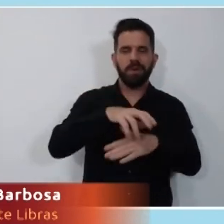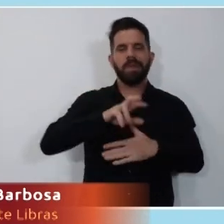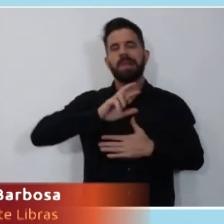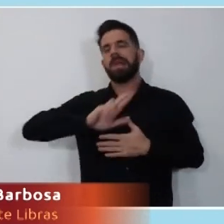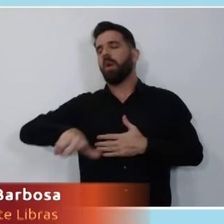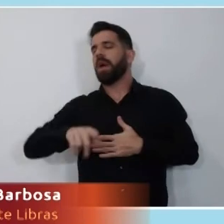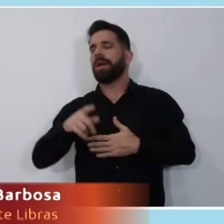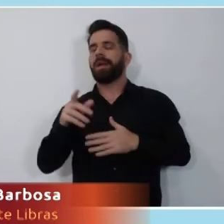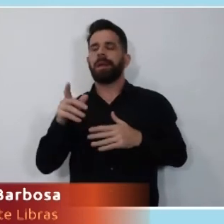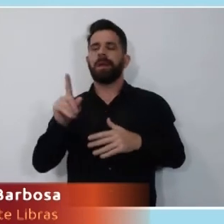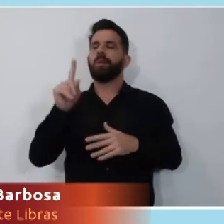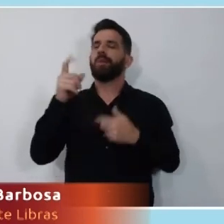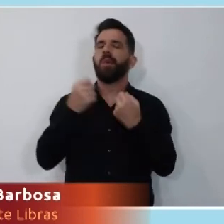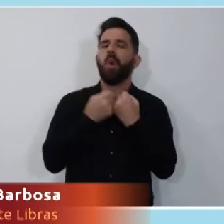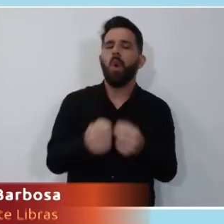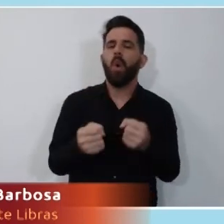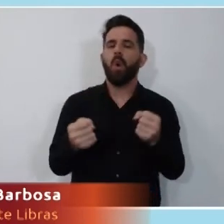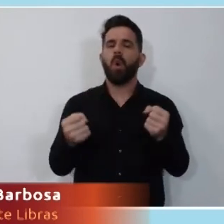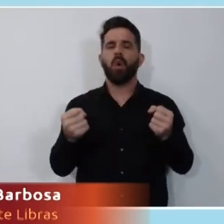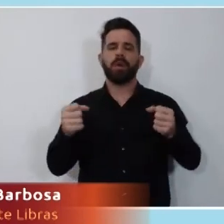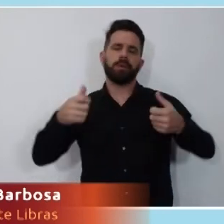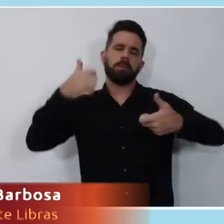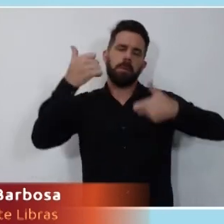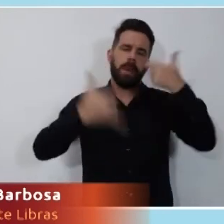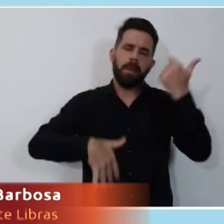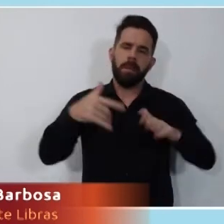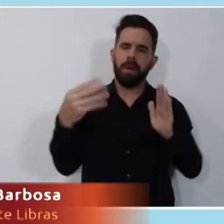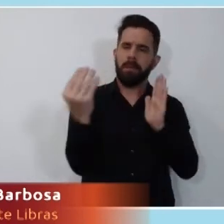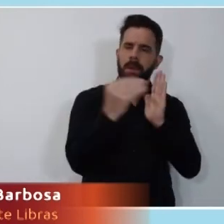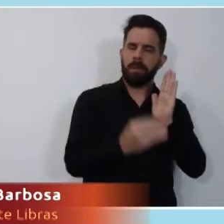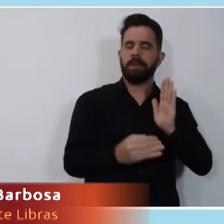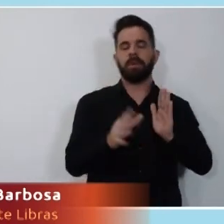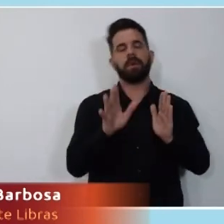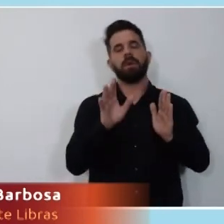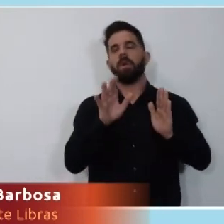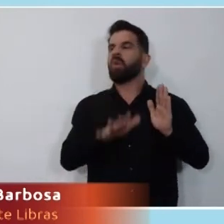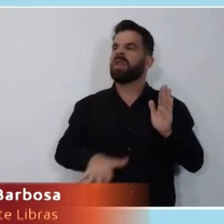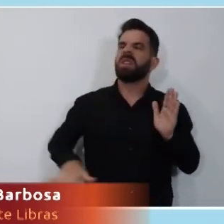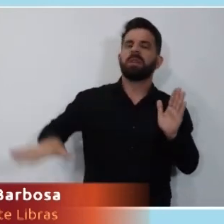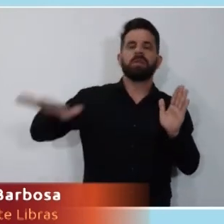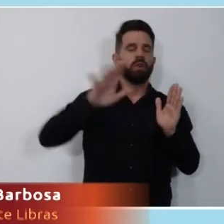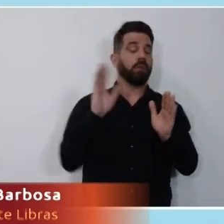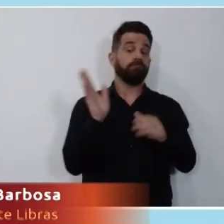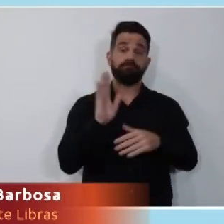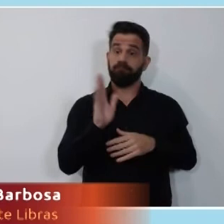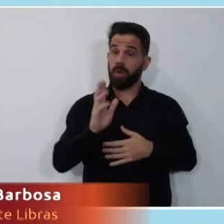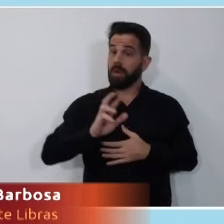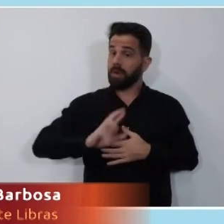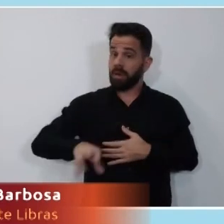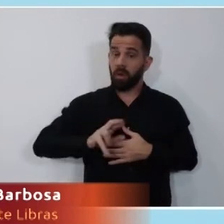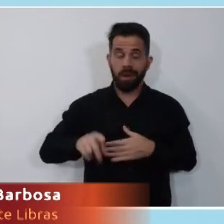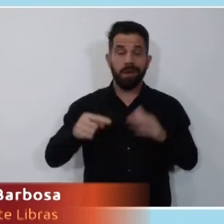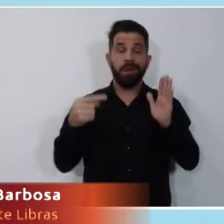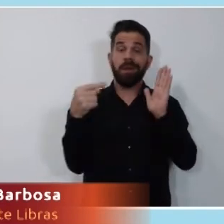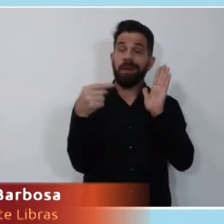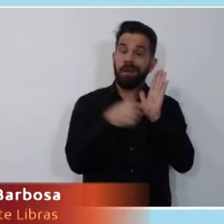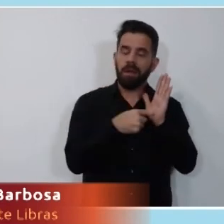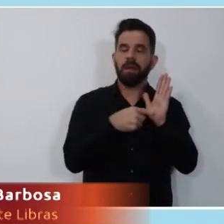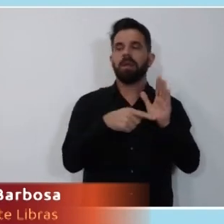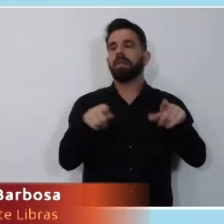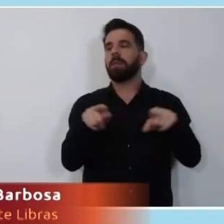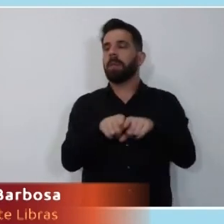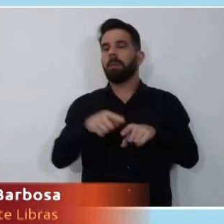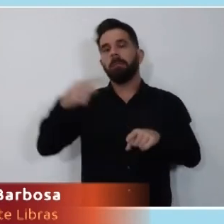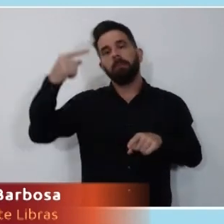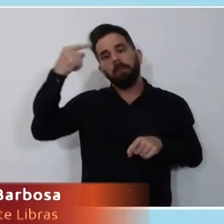transporte público coletivo ou transporte de maneira geral. Ele é uma maneira de repensar a cidade de tal forma que nós tenhamos uma